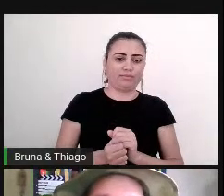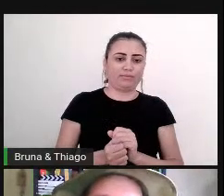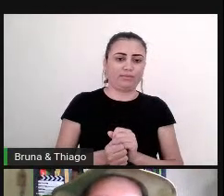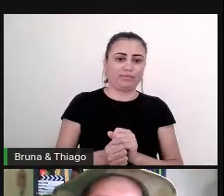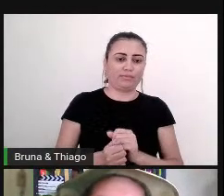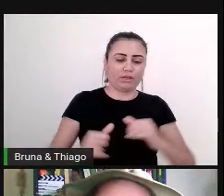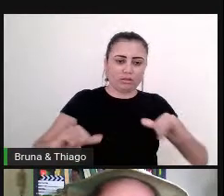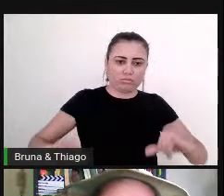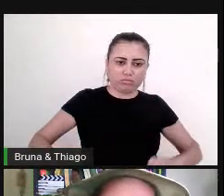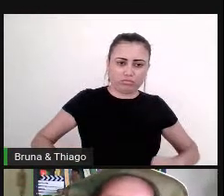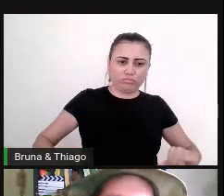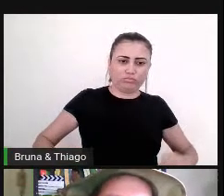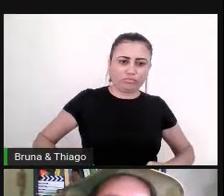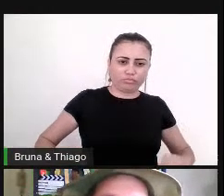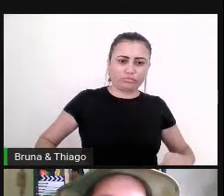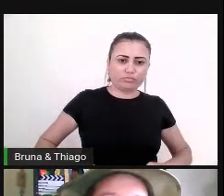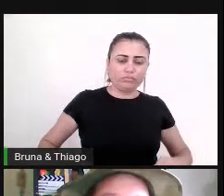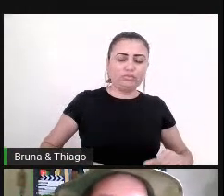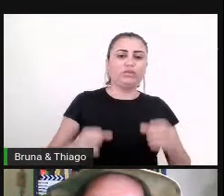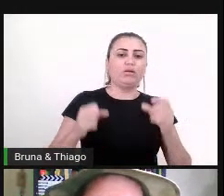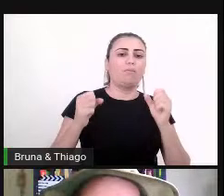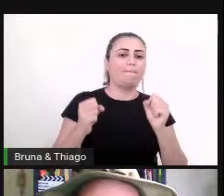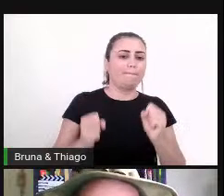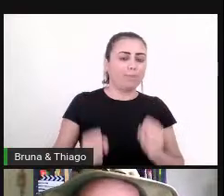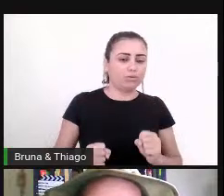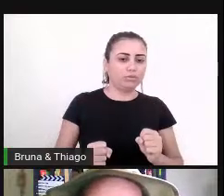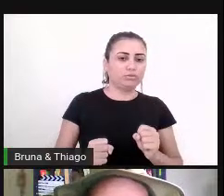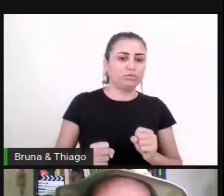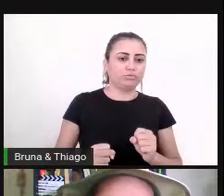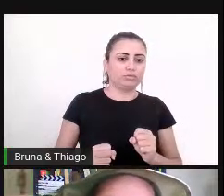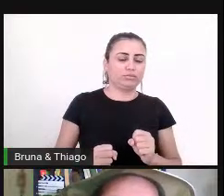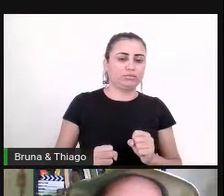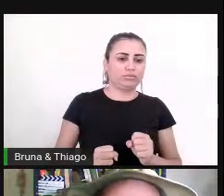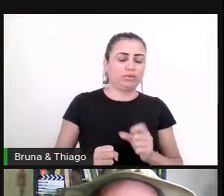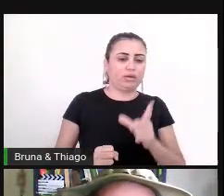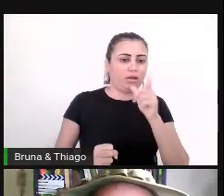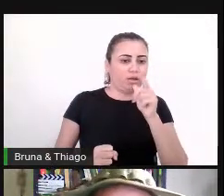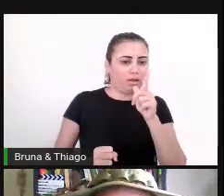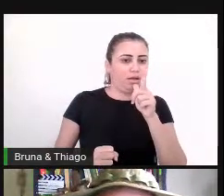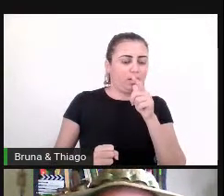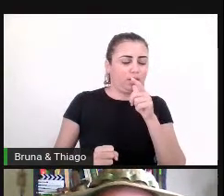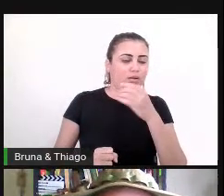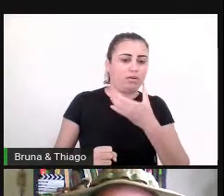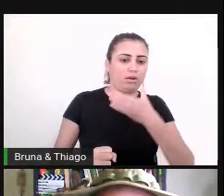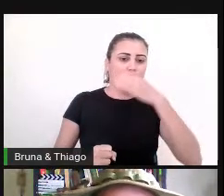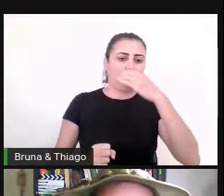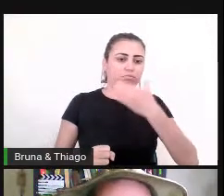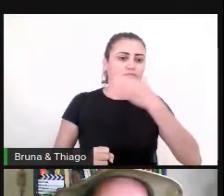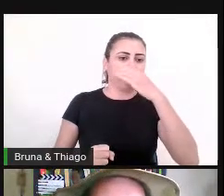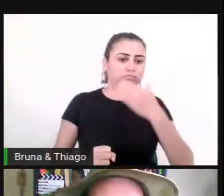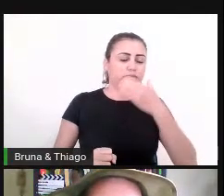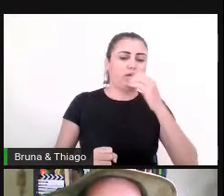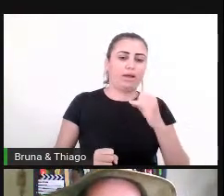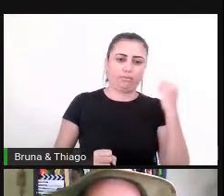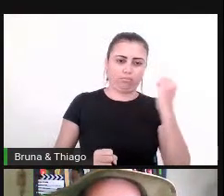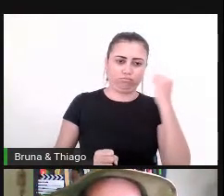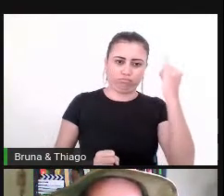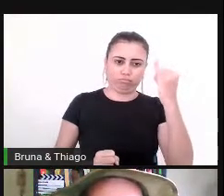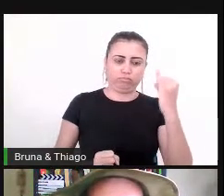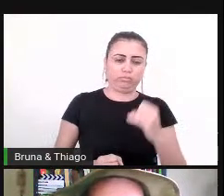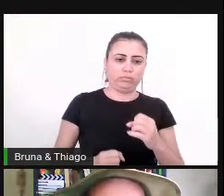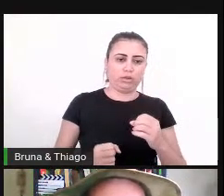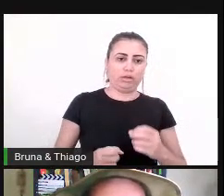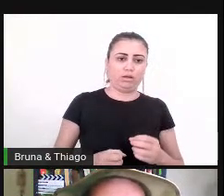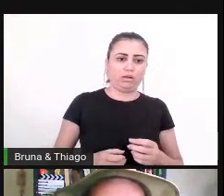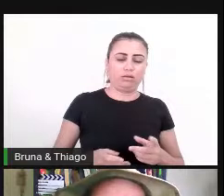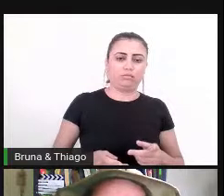ah, não tome água que é pior. Não, gente, tem que tomar água. Lá no hospital você vai tomar soro fisiológico. O médico vai te hidratar. Então é importante tomar água. Leve a vítima ao socorro